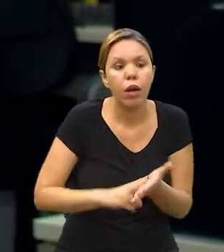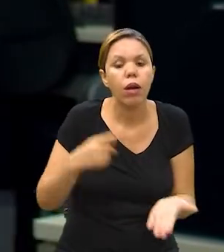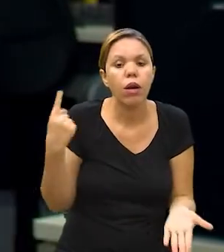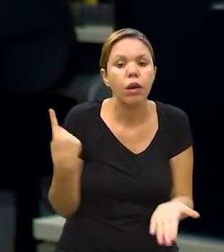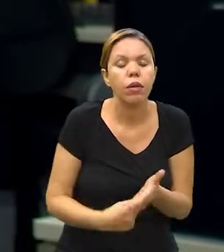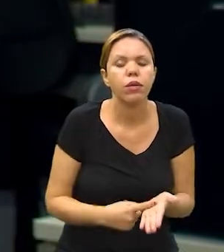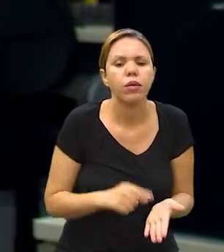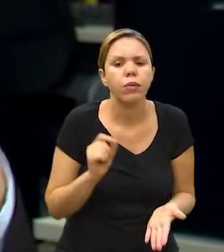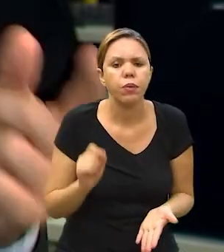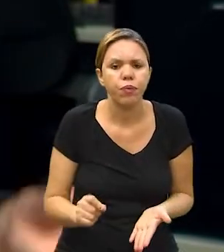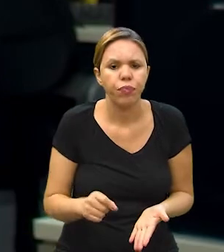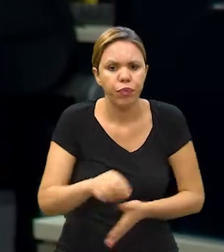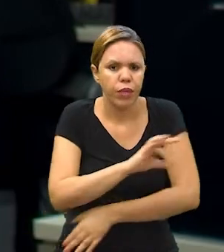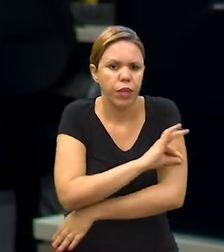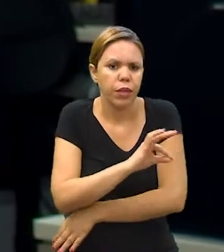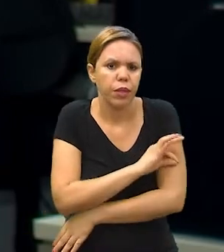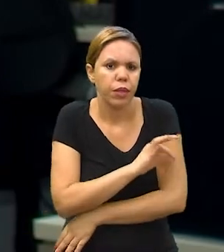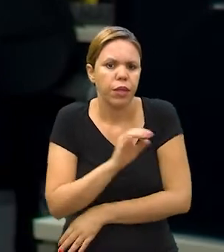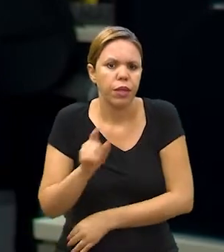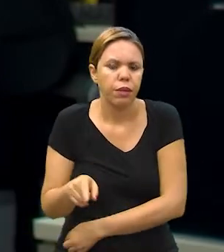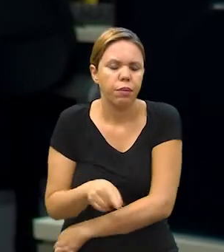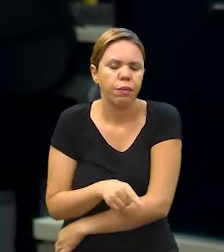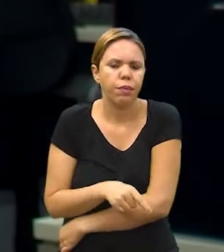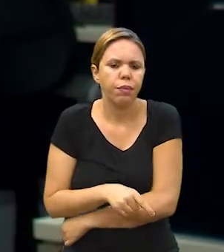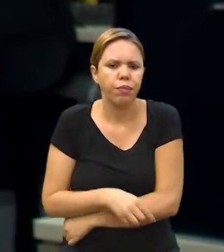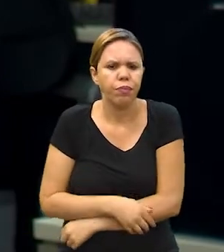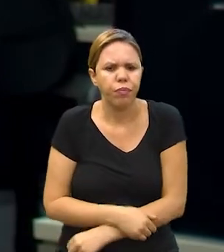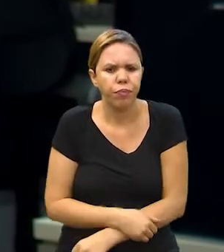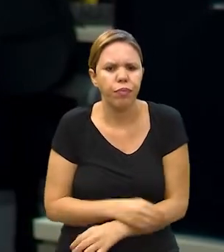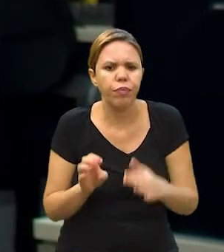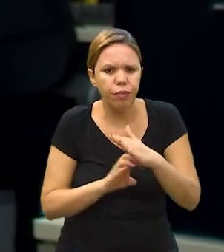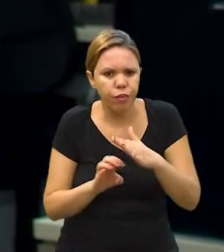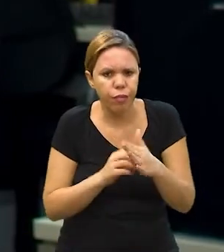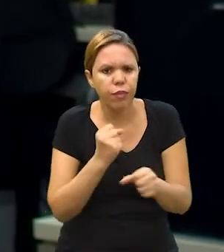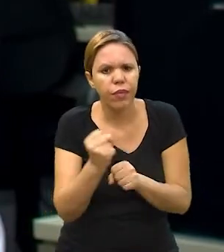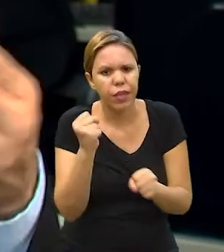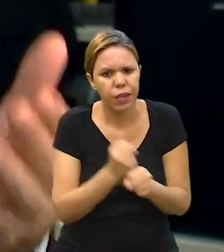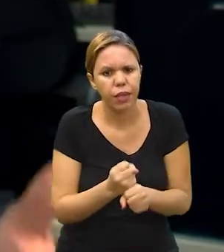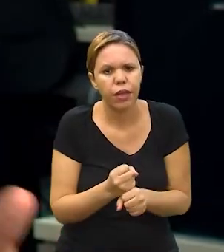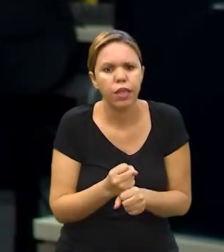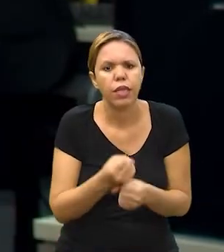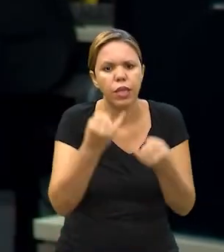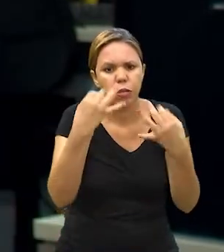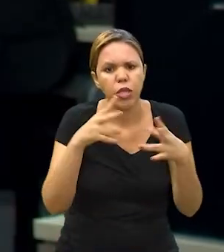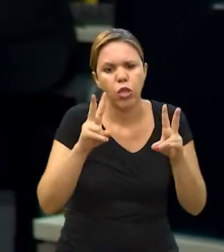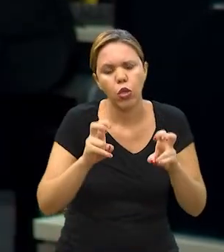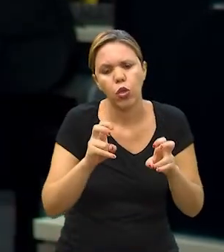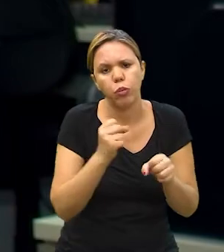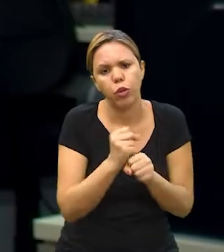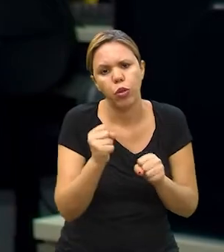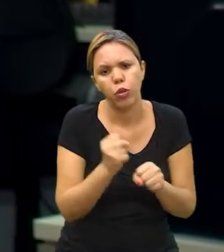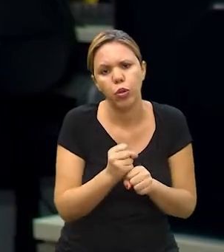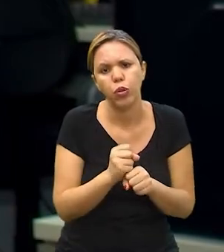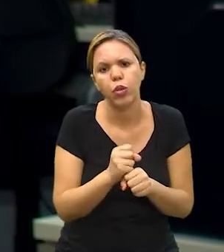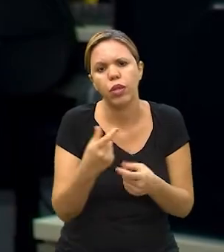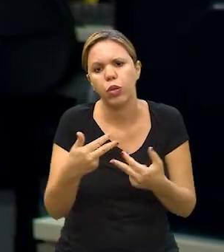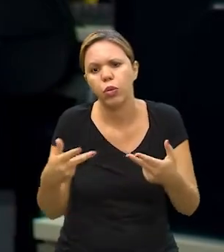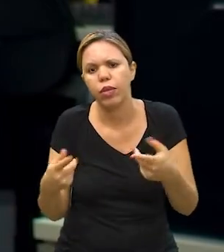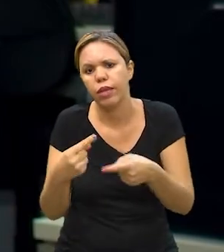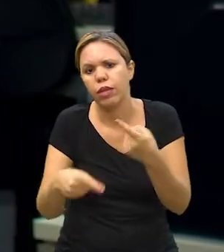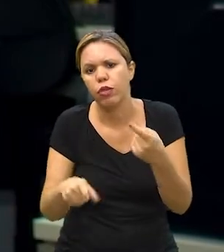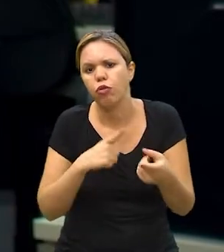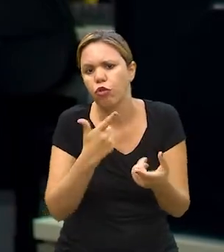carta compromisso da prefeitura com essa empresa que construiu, que falava dessa construção dessas contrapartidas, aí fomos